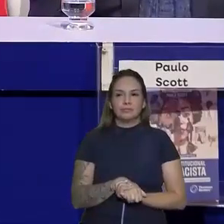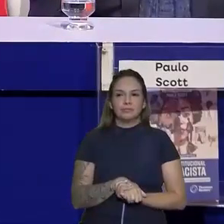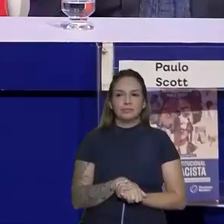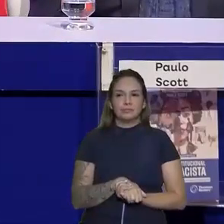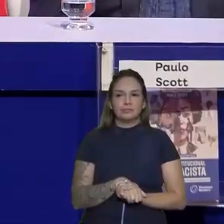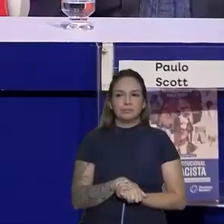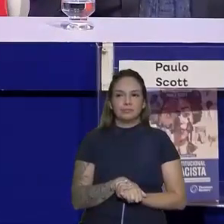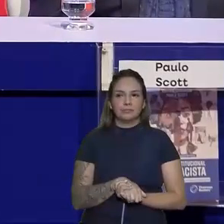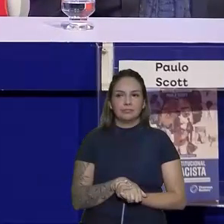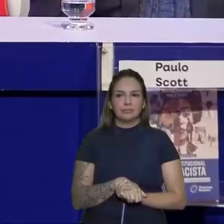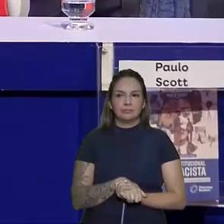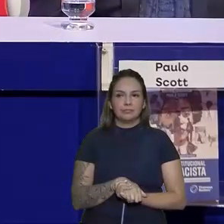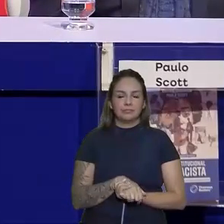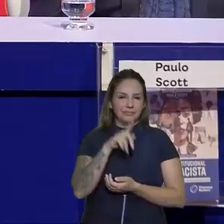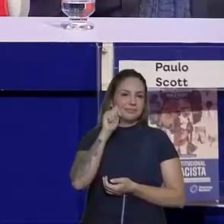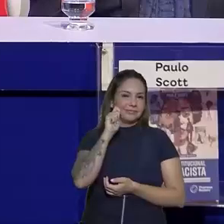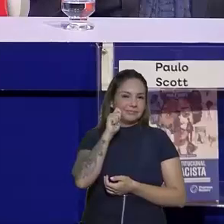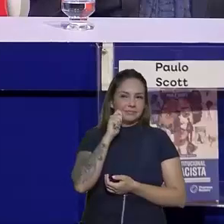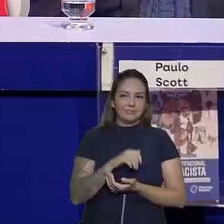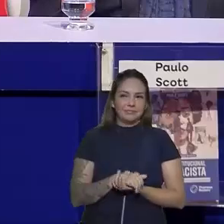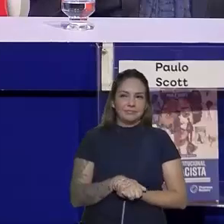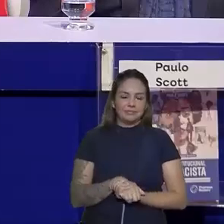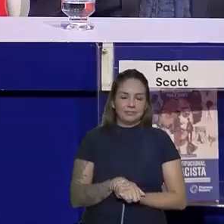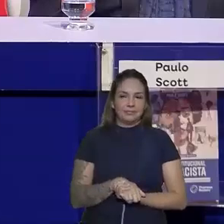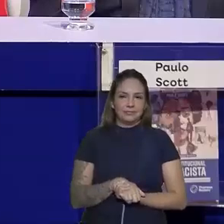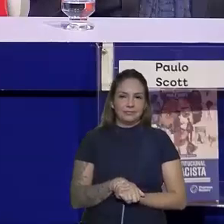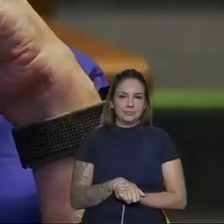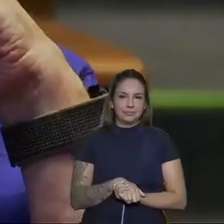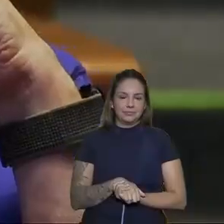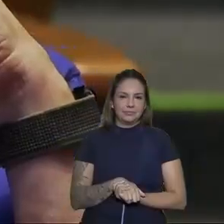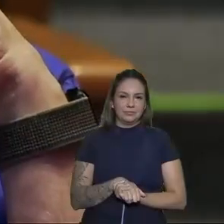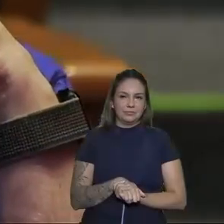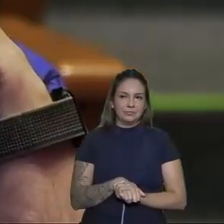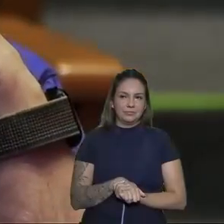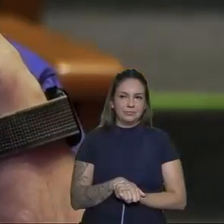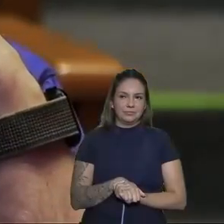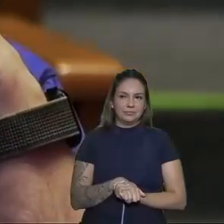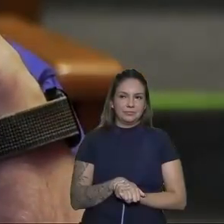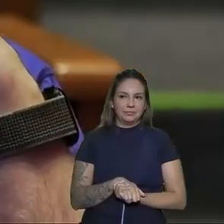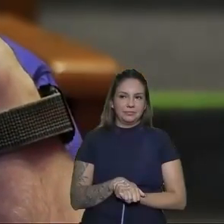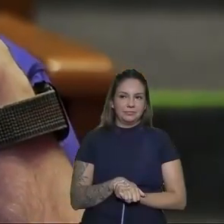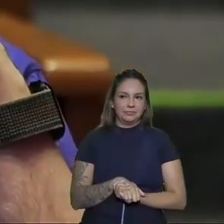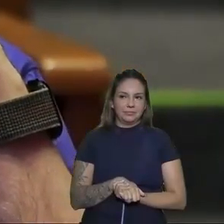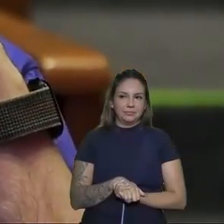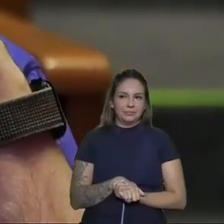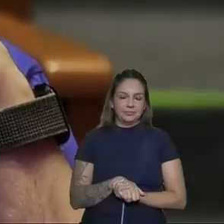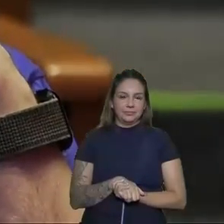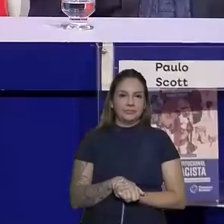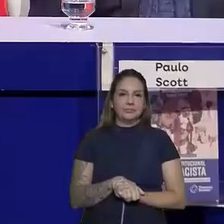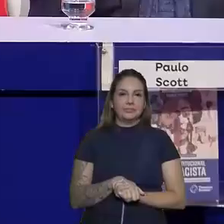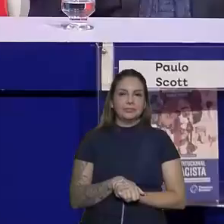aquele. E ele é artista, né? Além de tudo que ele é um grande artista,